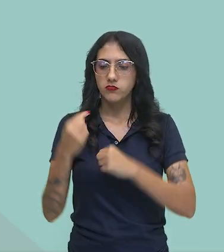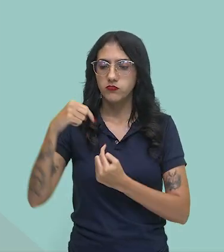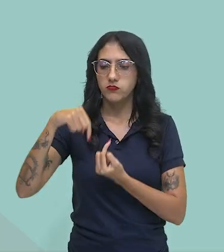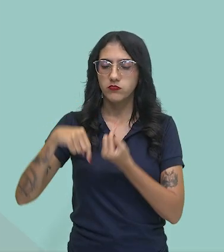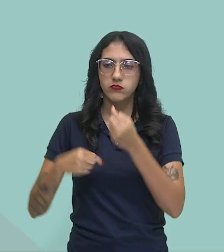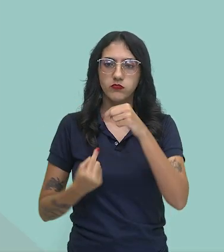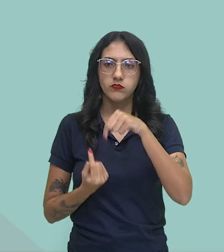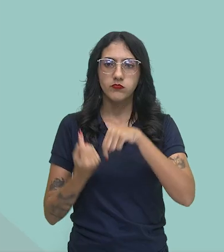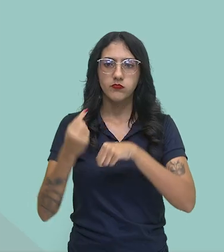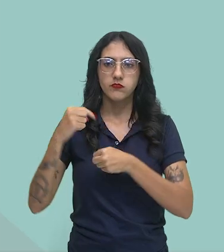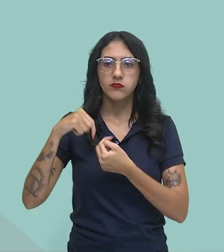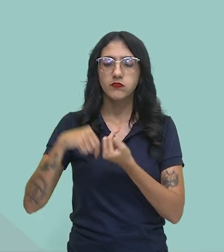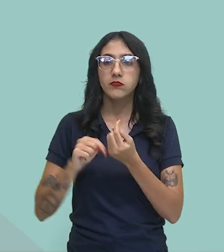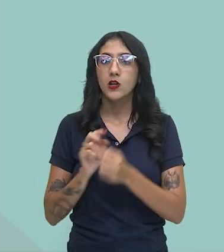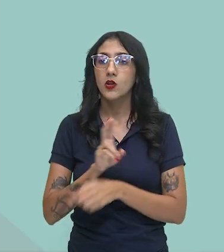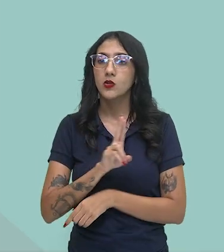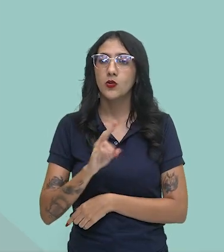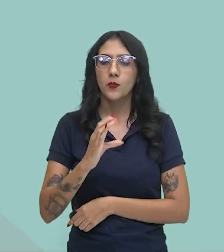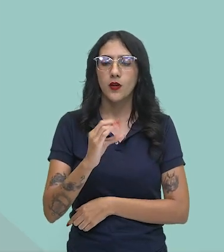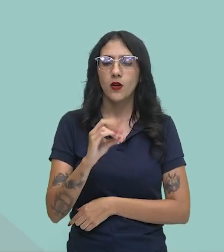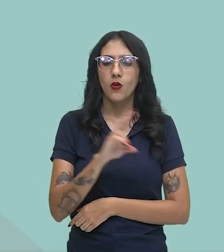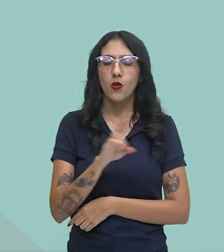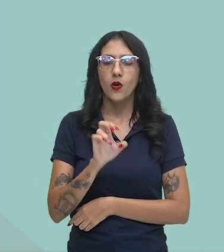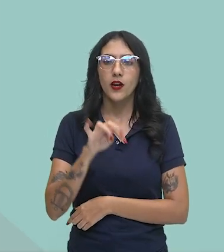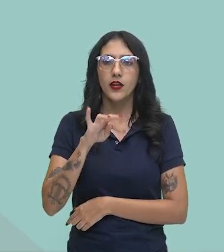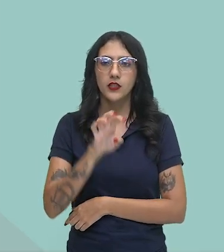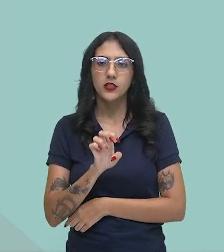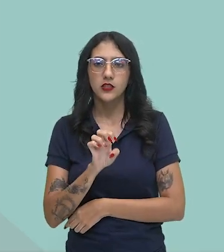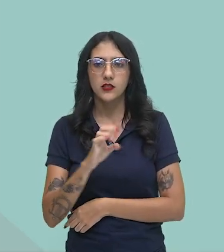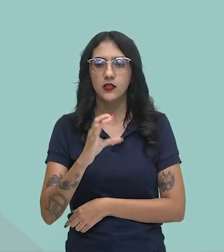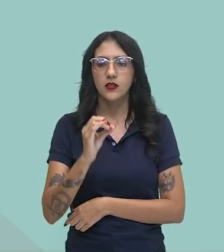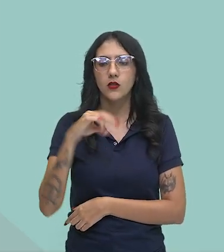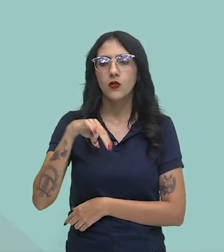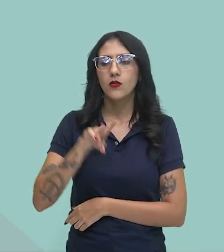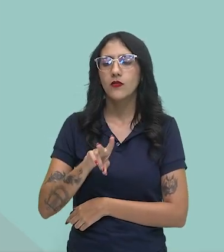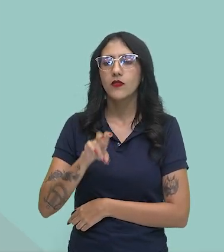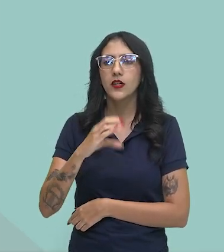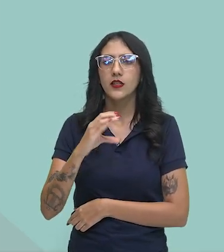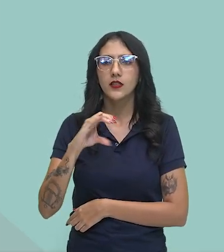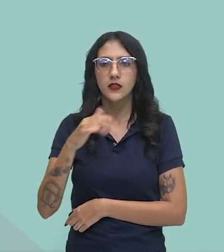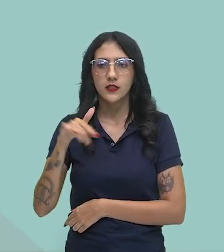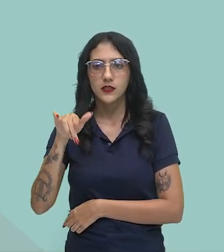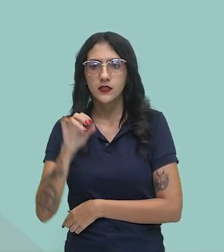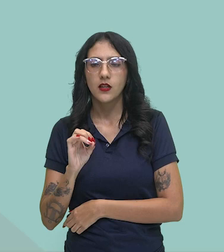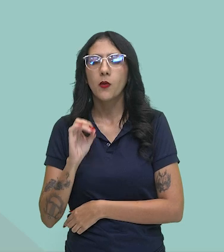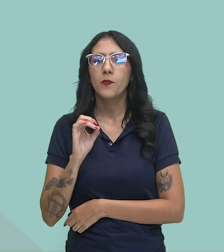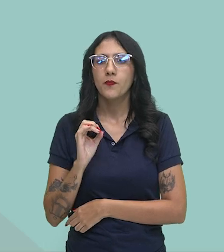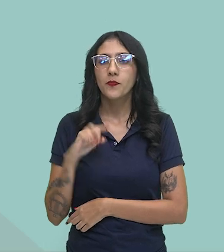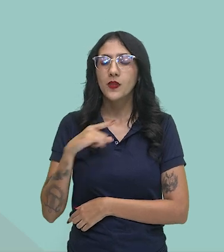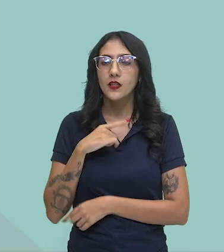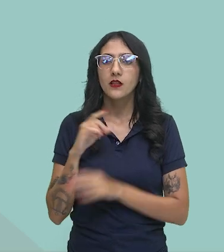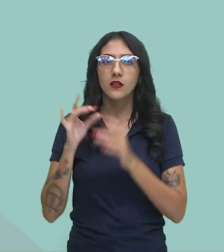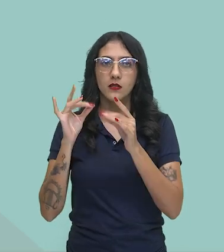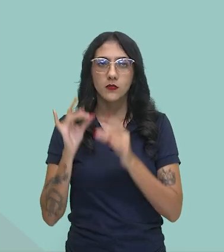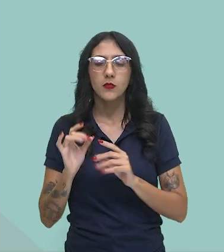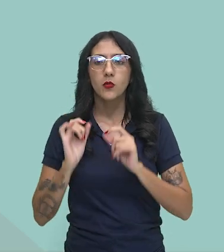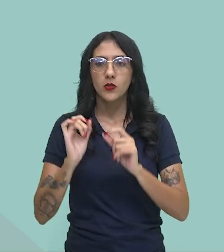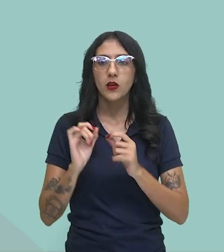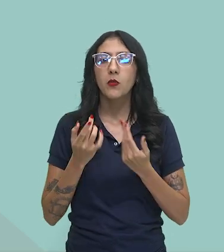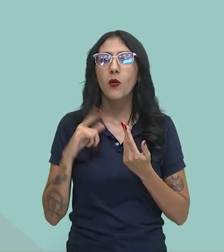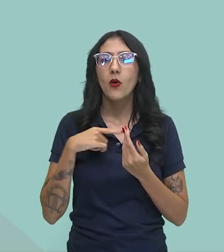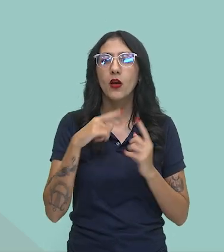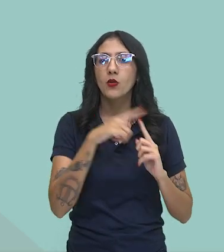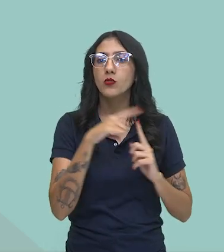circulares, chamadas de correntes de convecção, as quais são determinadas pela diferença